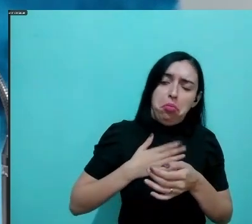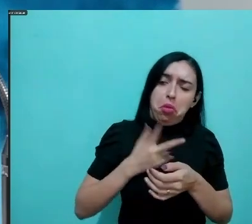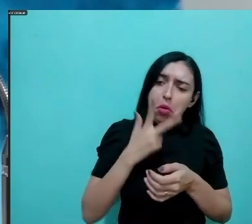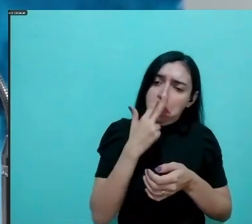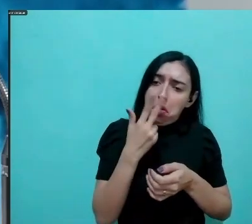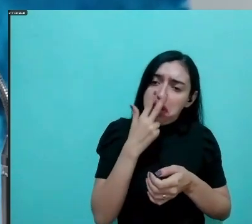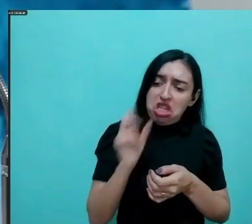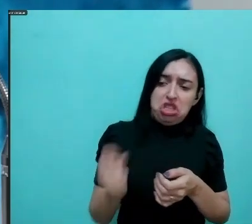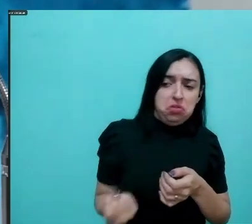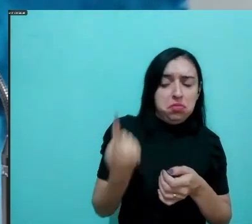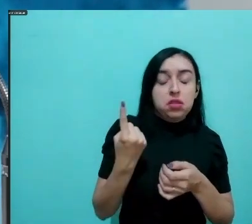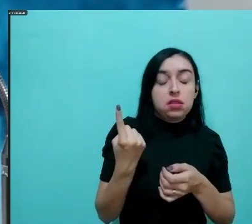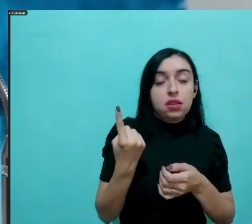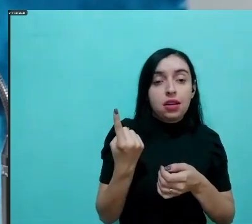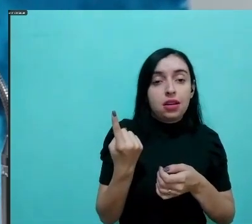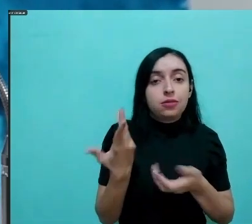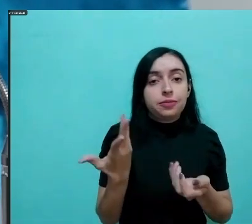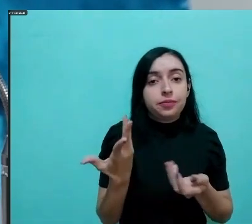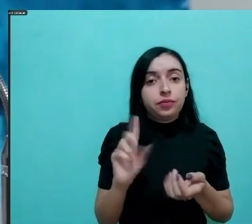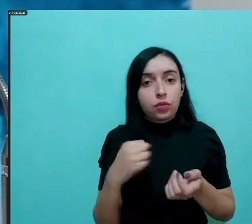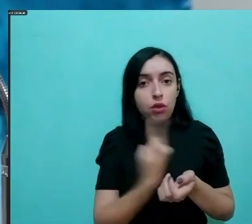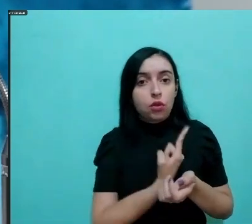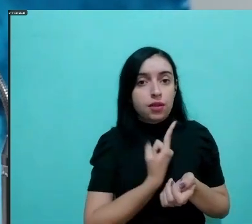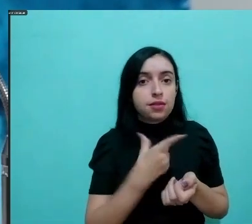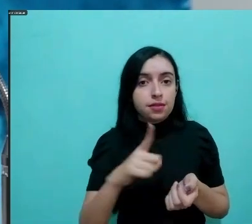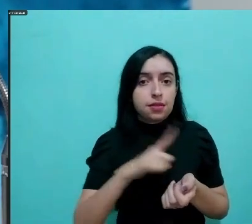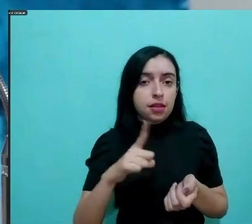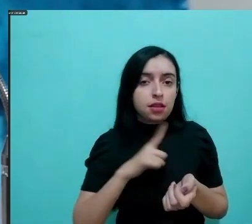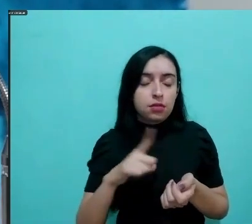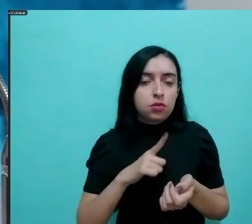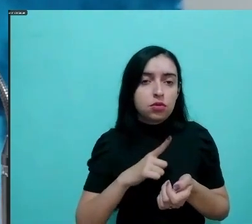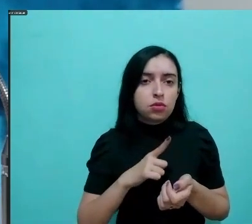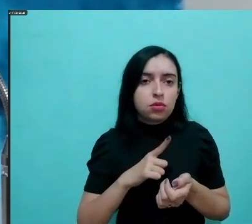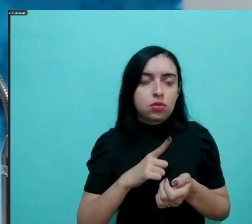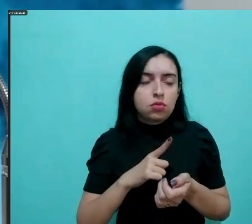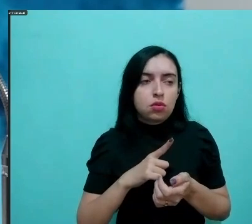Evidentemente que, se nós tivermos um poder